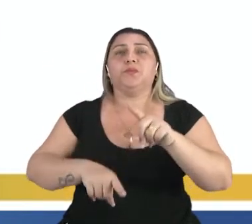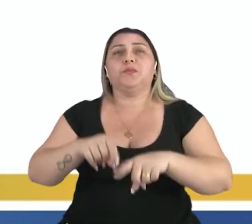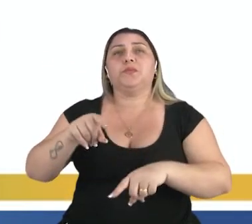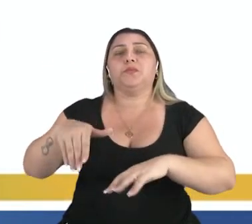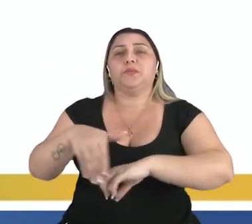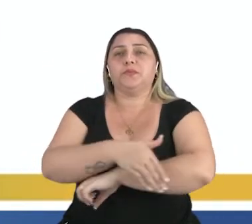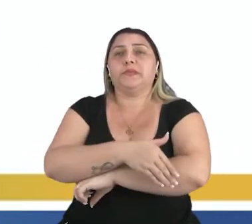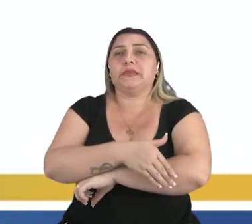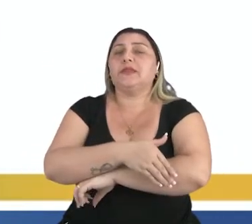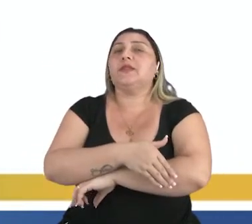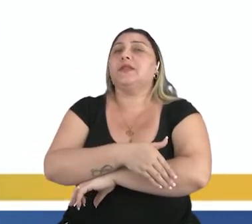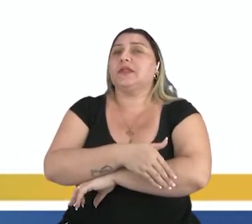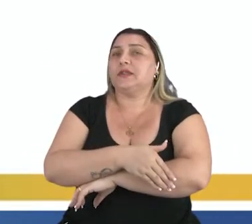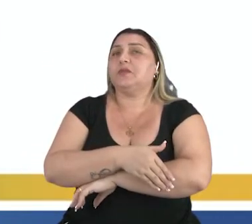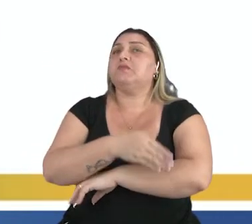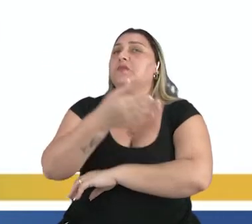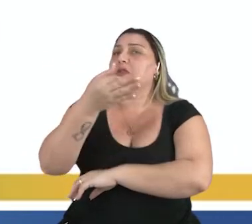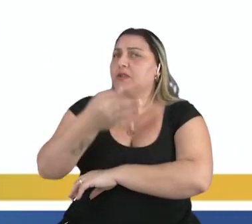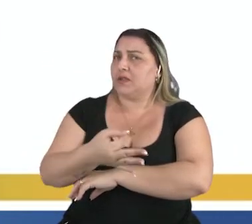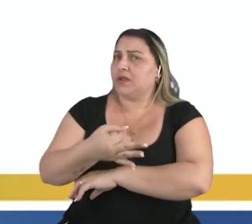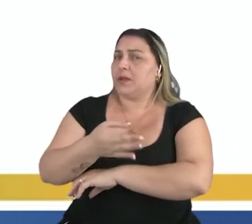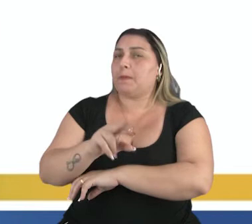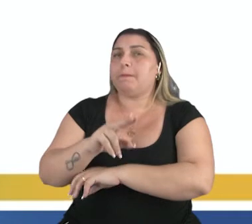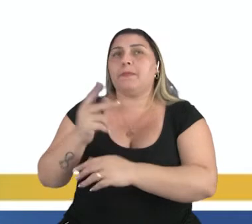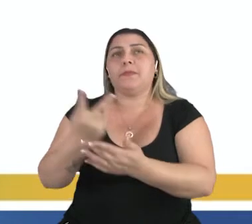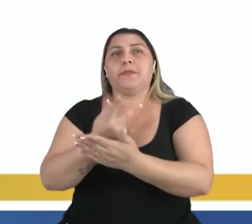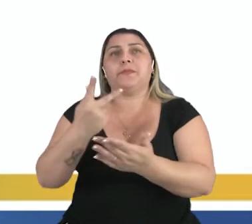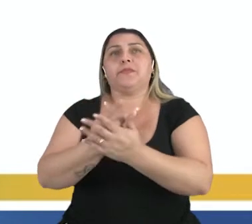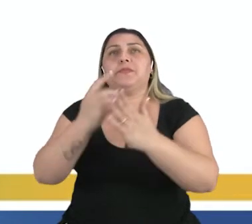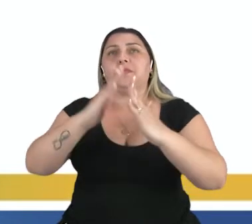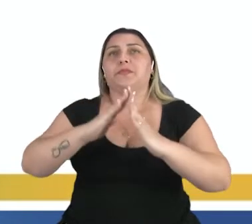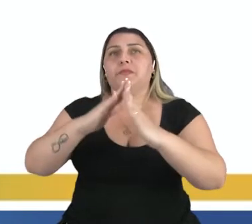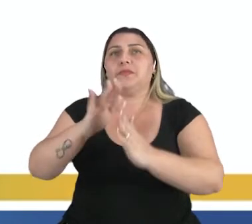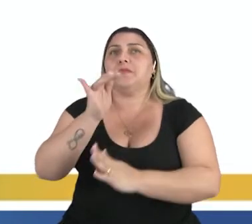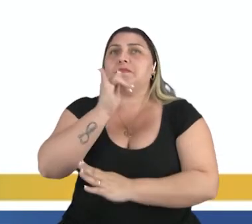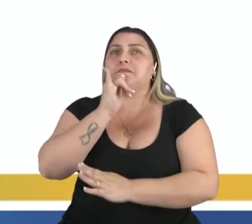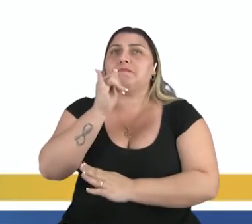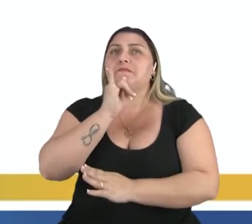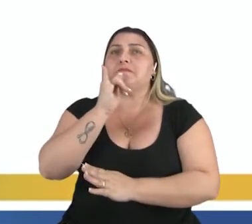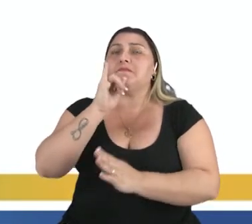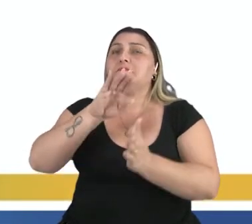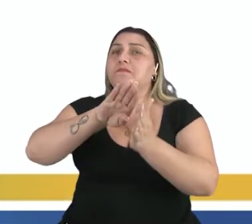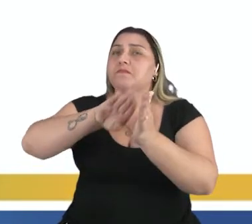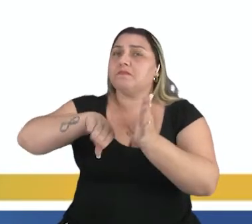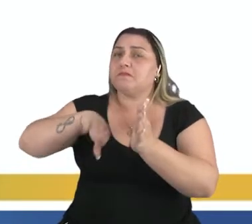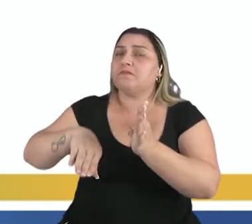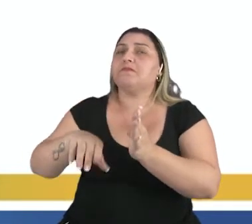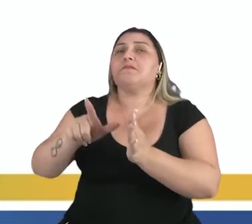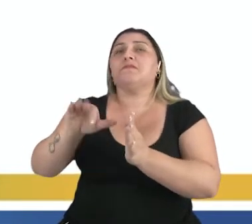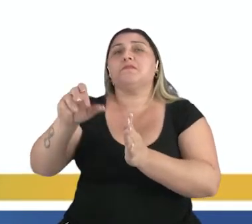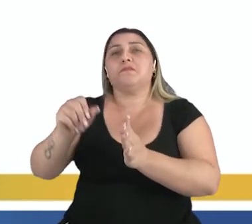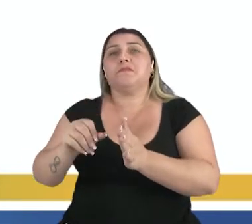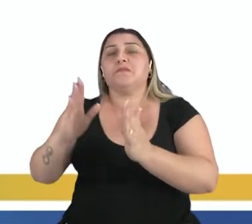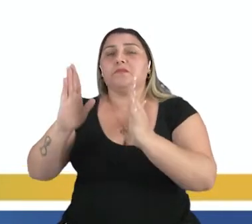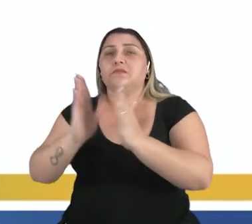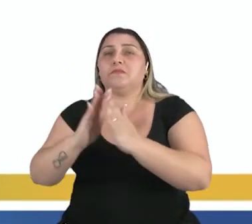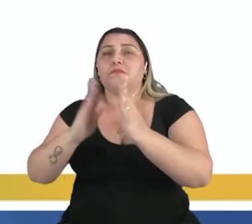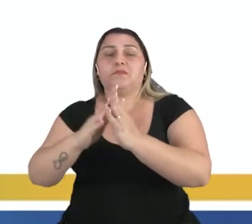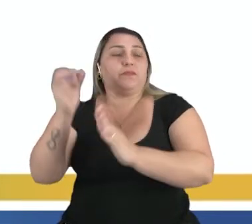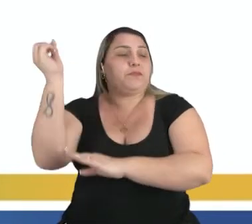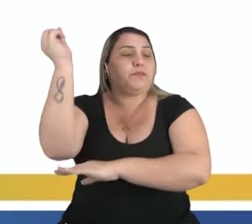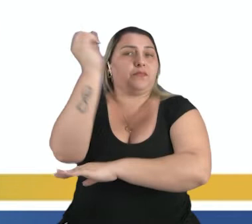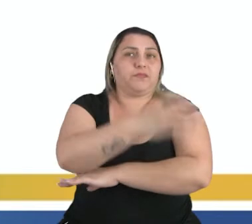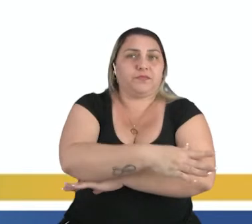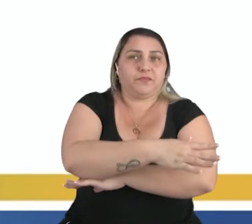da pista como se isso fosse o ideal. Muitos moradores, por exemplo, retiram o lixo de suas residências e,